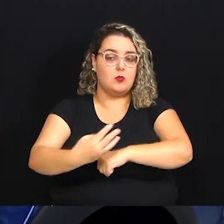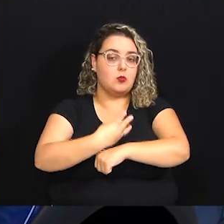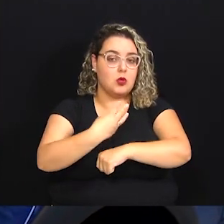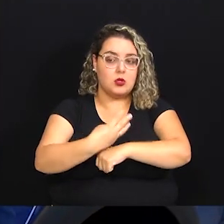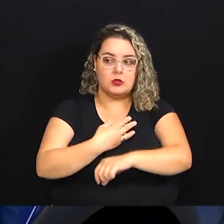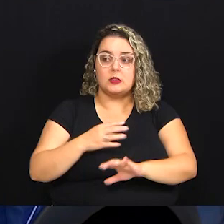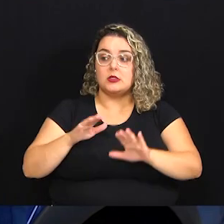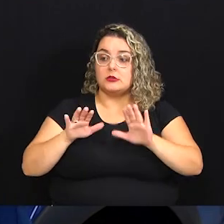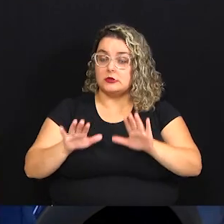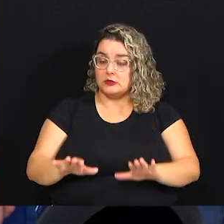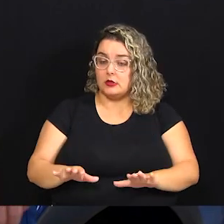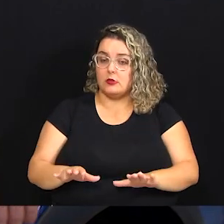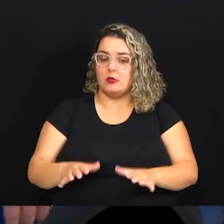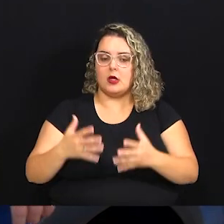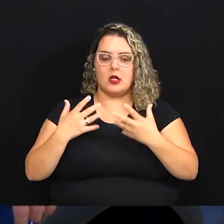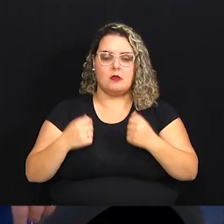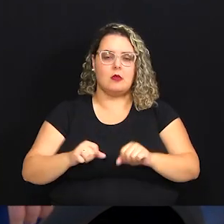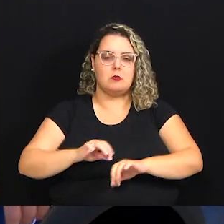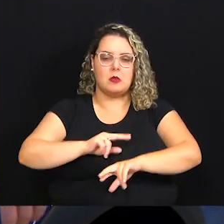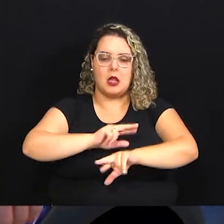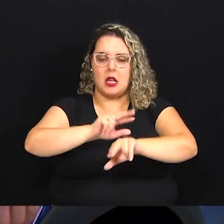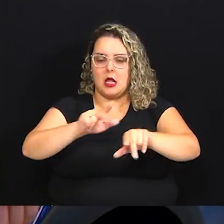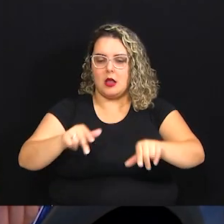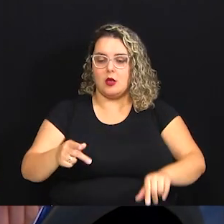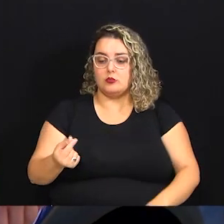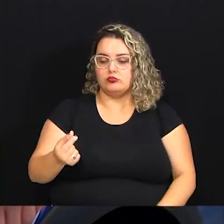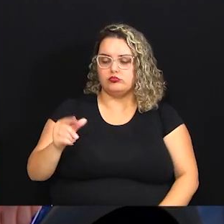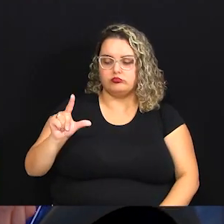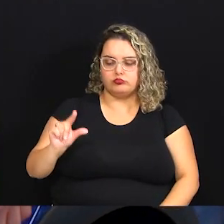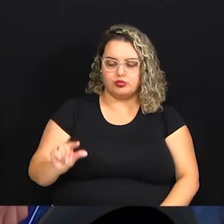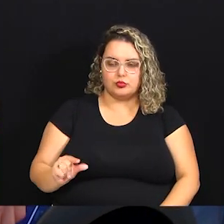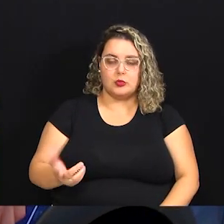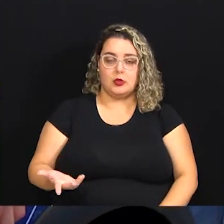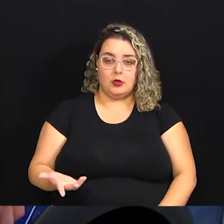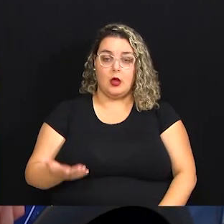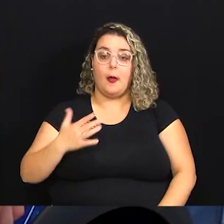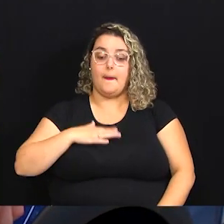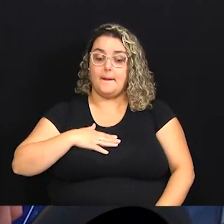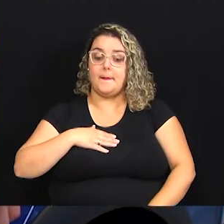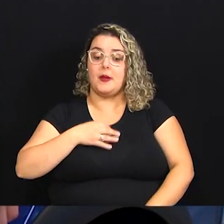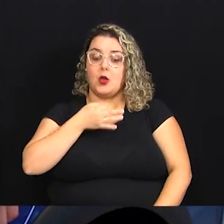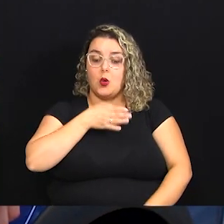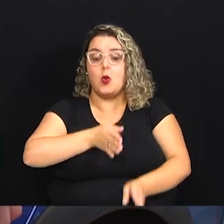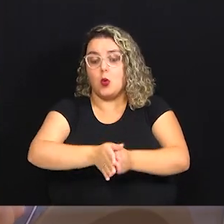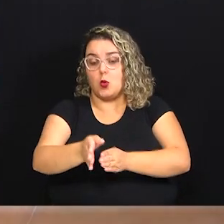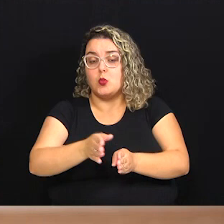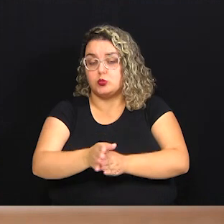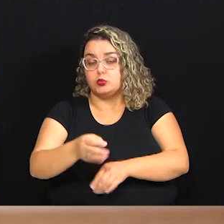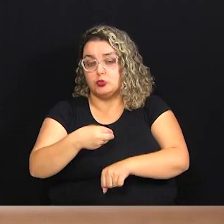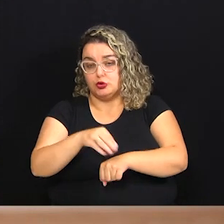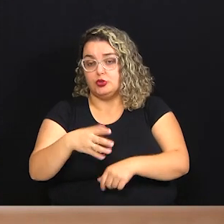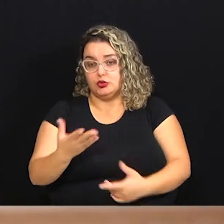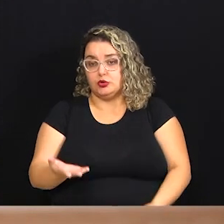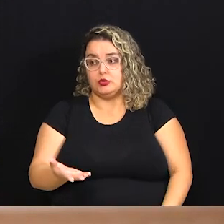por WhatsApp, então a gente assim recebe uma enxurrada de promoções. Minha sugestão é